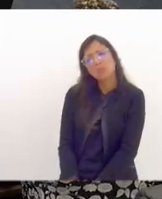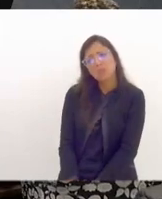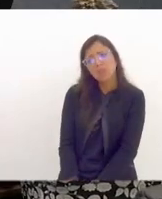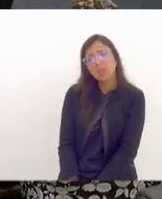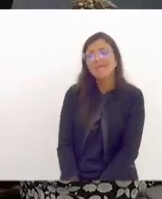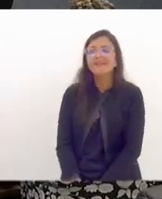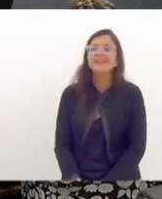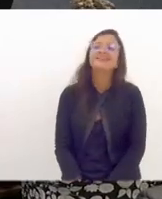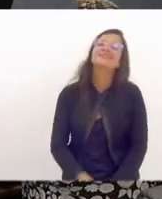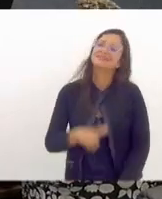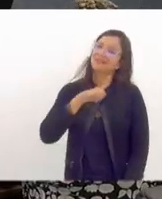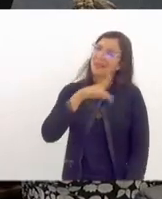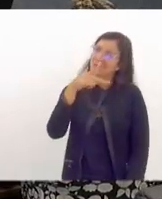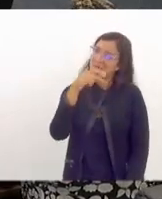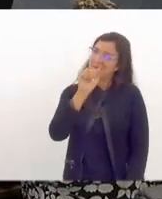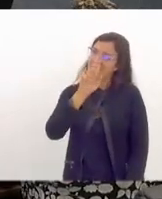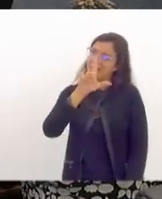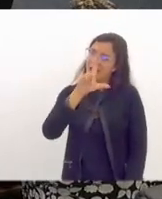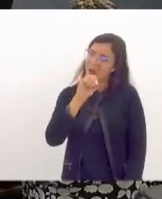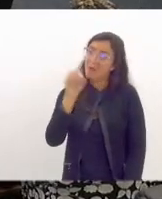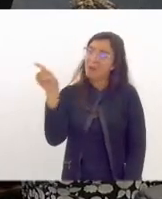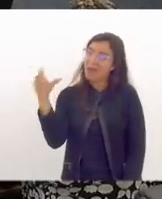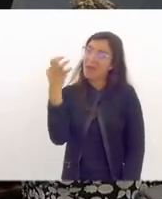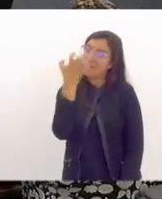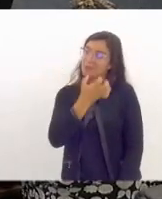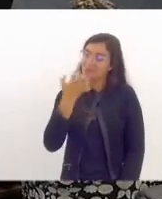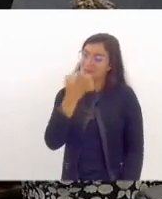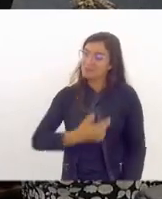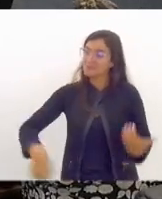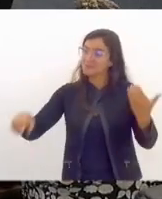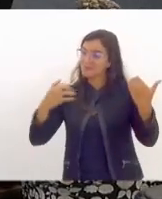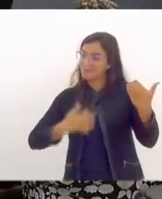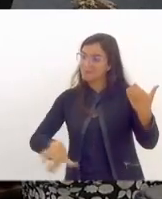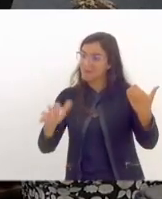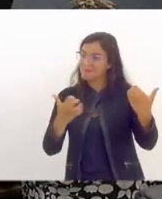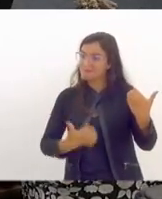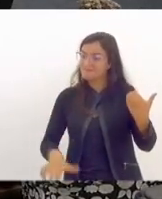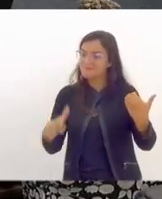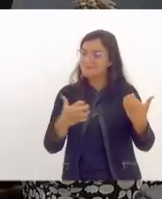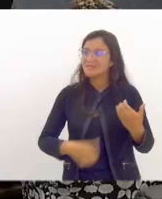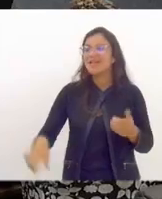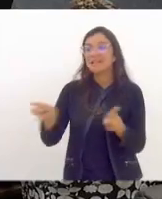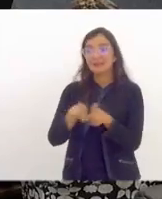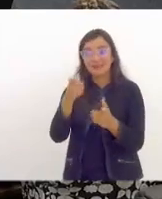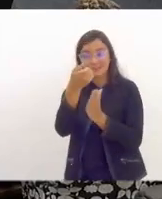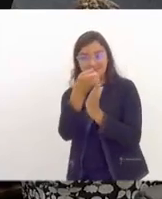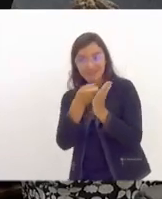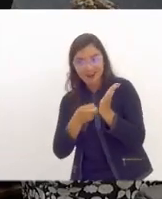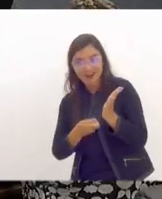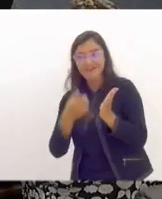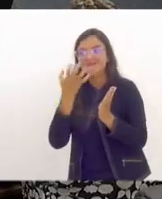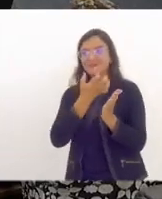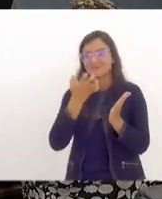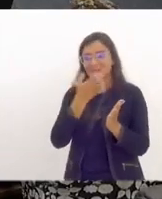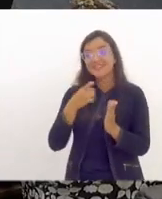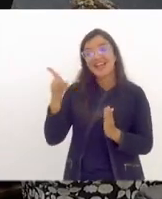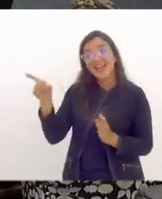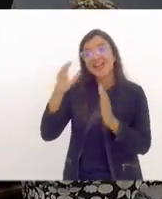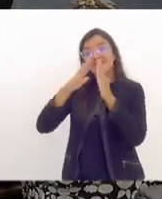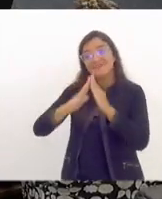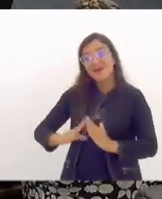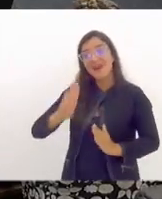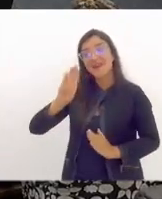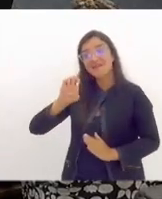o Paulo sorriso que é o músico que avakinista e compositor cidadão de samba de Belford Roxo